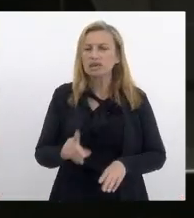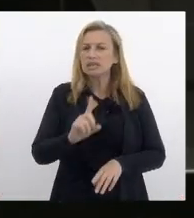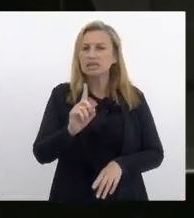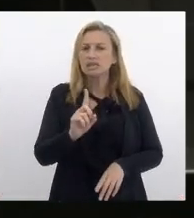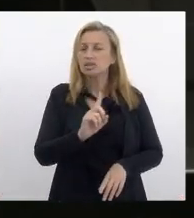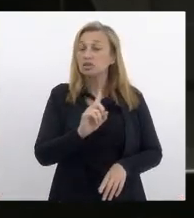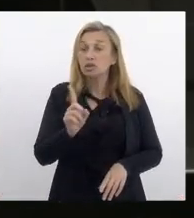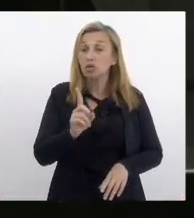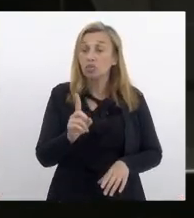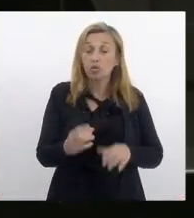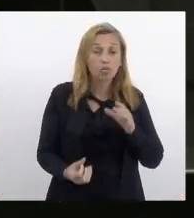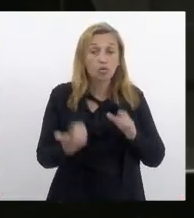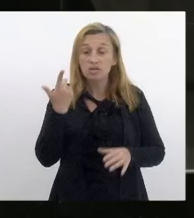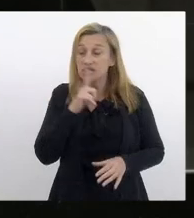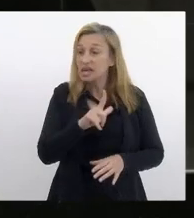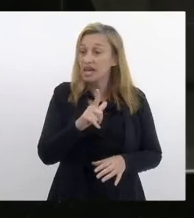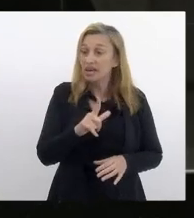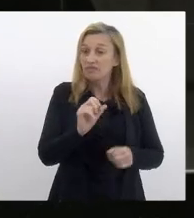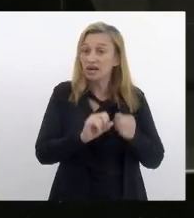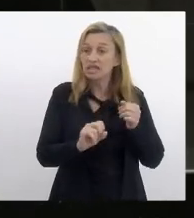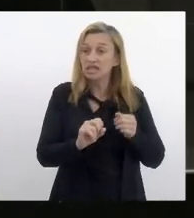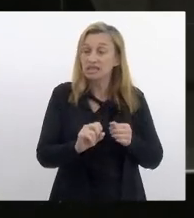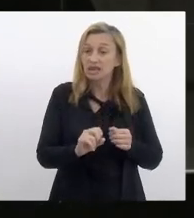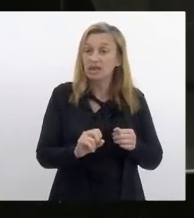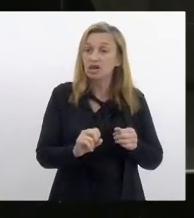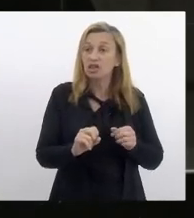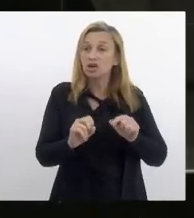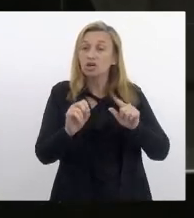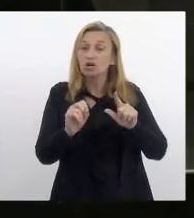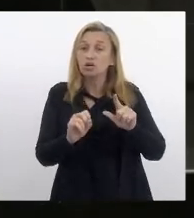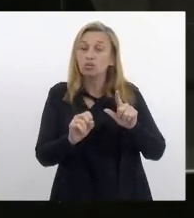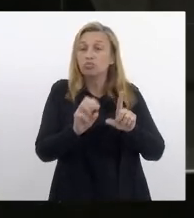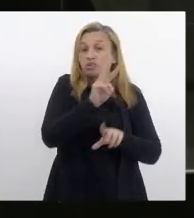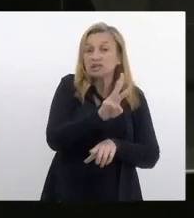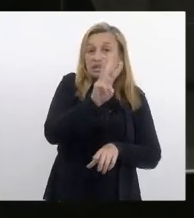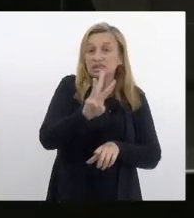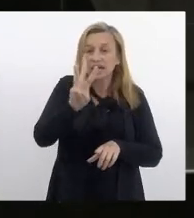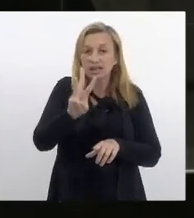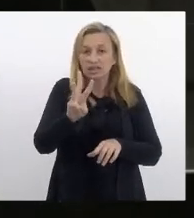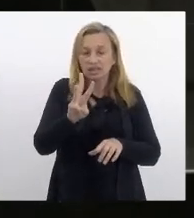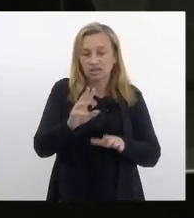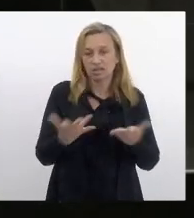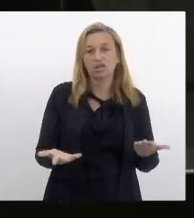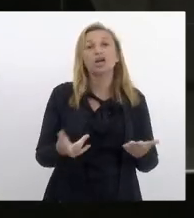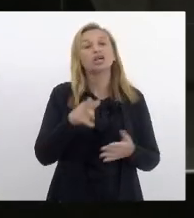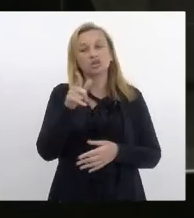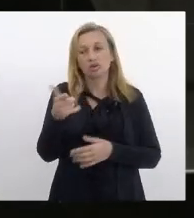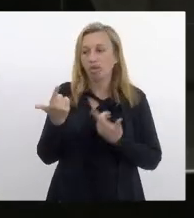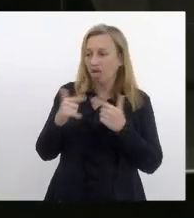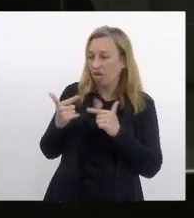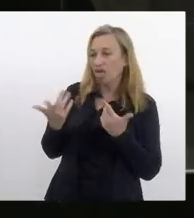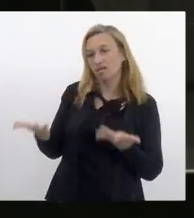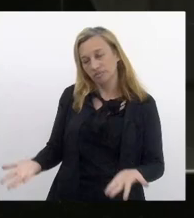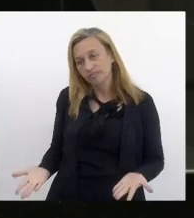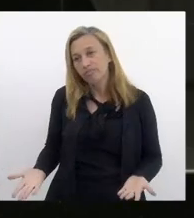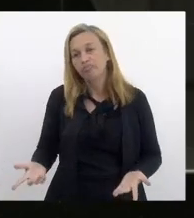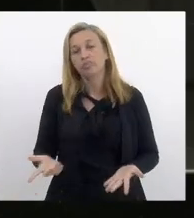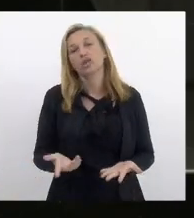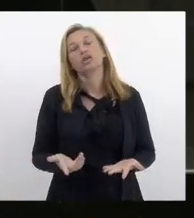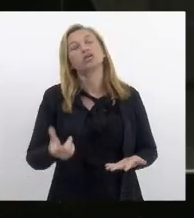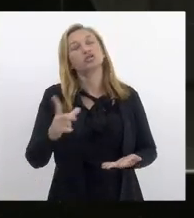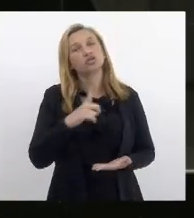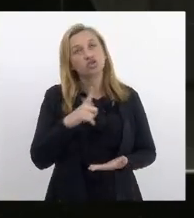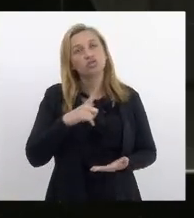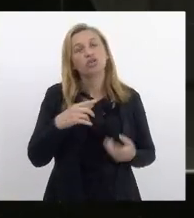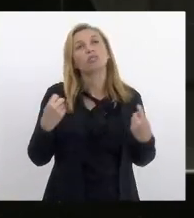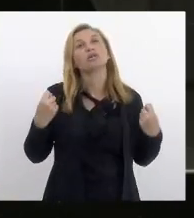consegue construir com 10 mil reais um site para um museu. Então, esse homem é um debochado, e nós tivemos